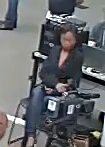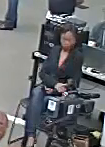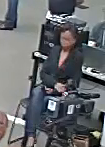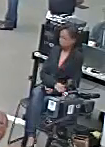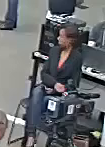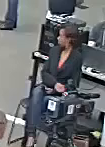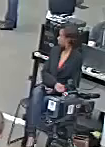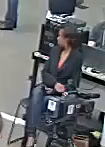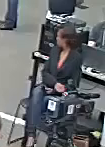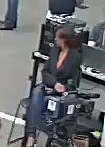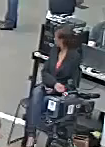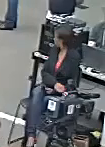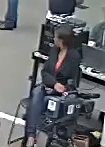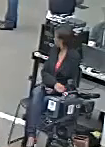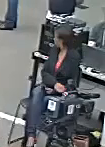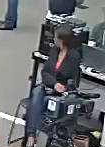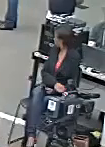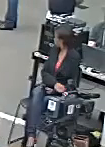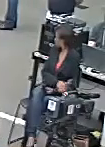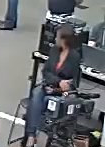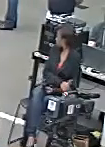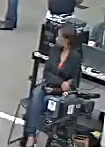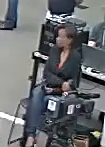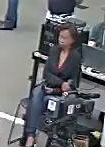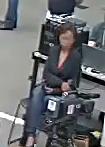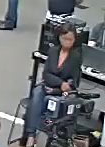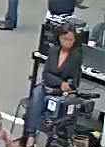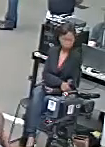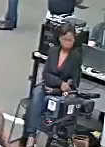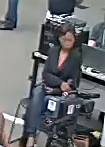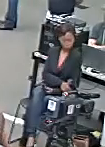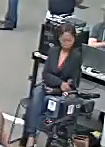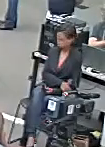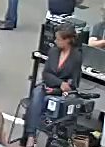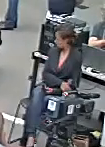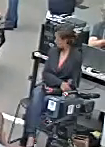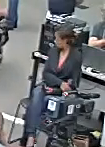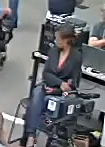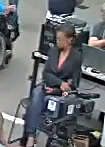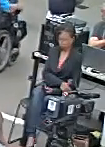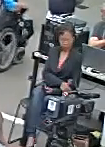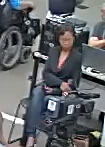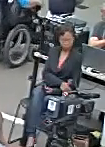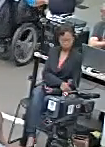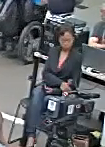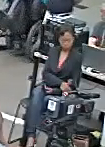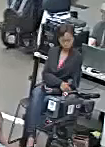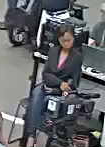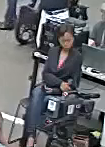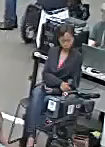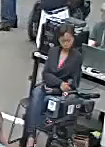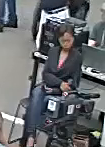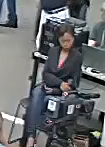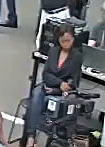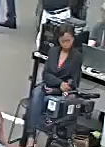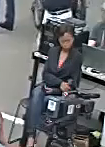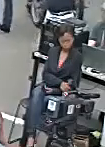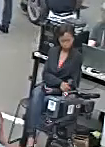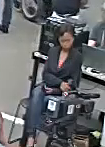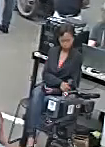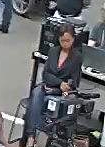para manter a viagem o sind de paz o centran o Dr não ajuda acessibilidade é